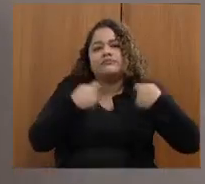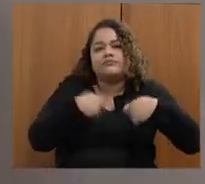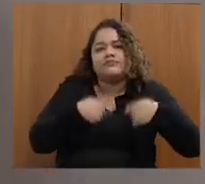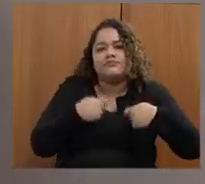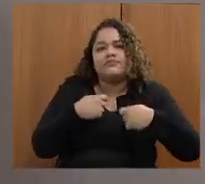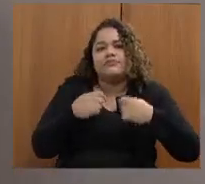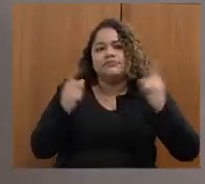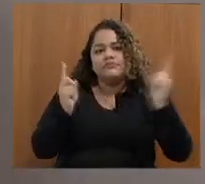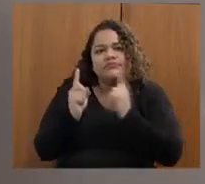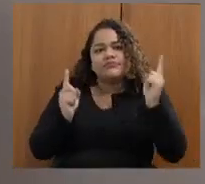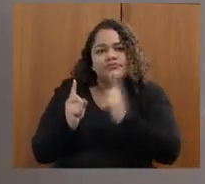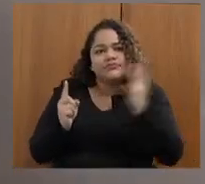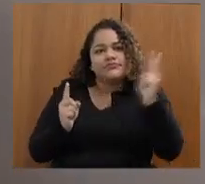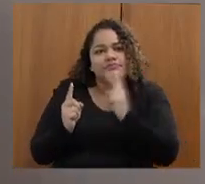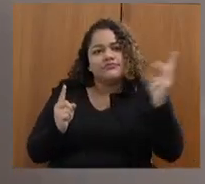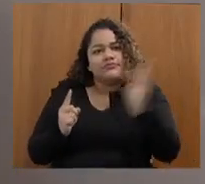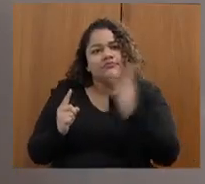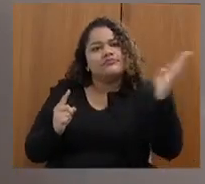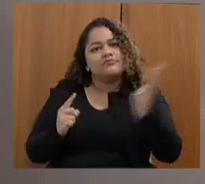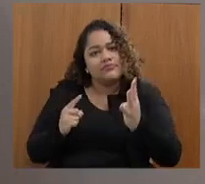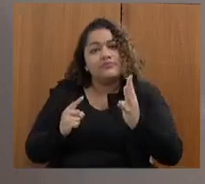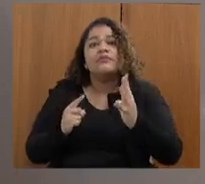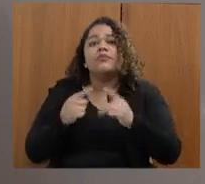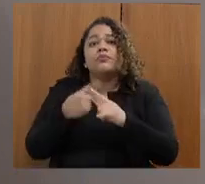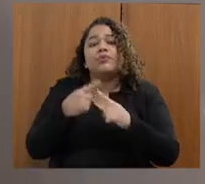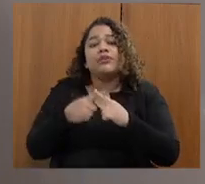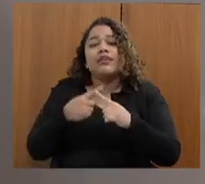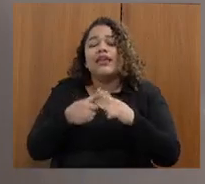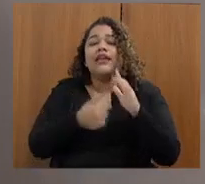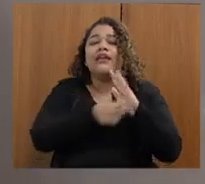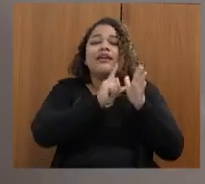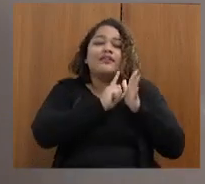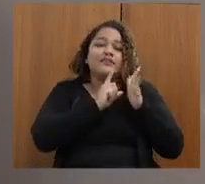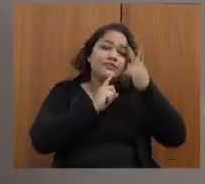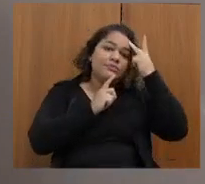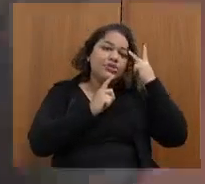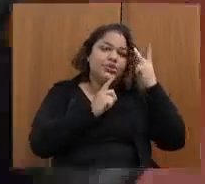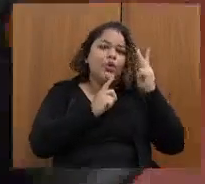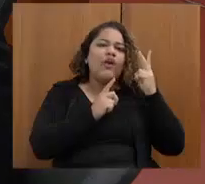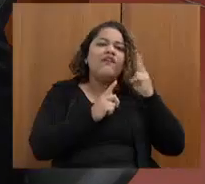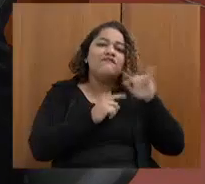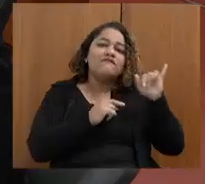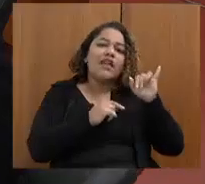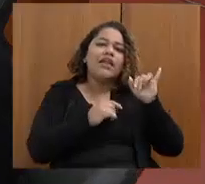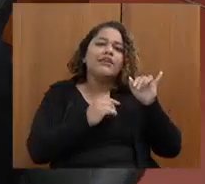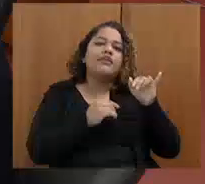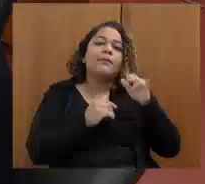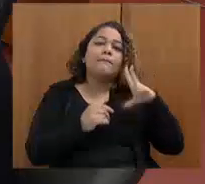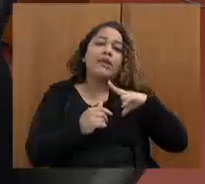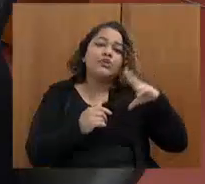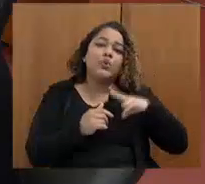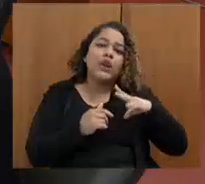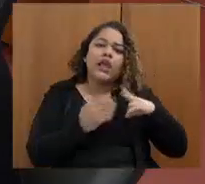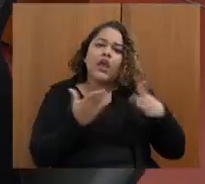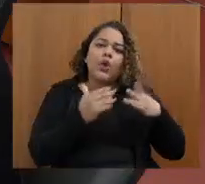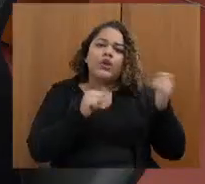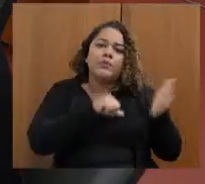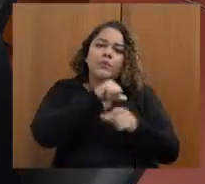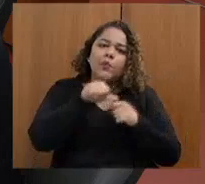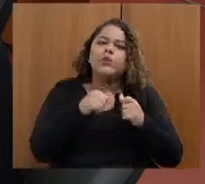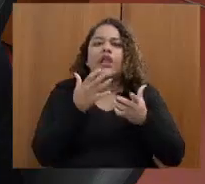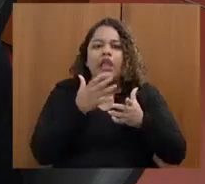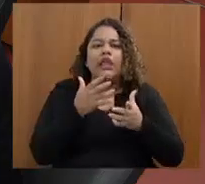aqui são atendidas no particular vão acessar o serviço público da saúde da mesma forma a educação